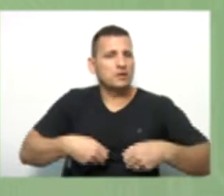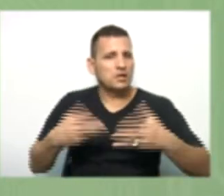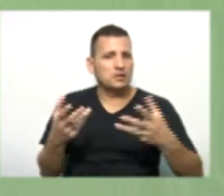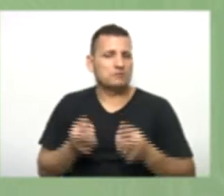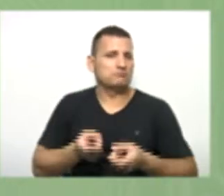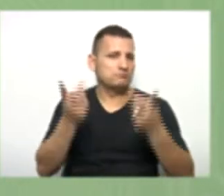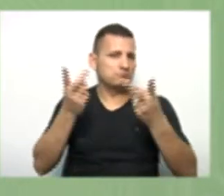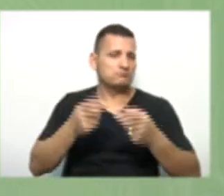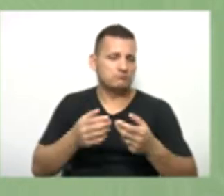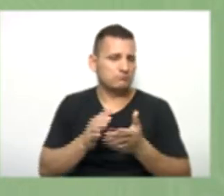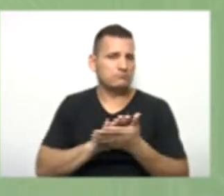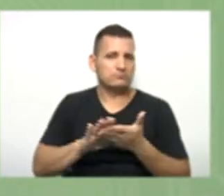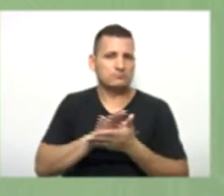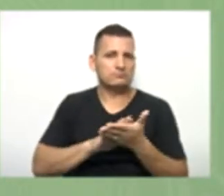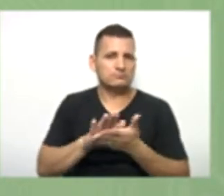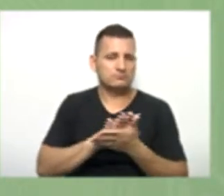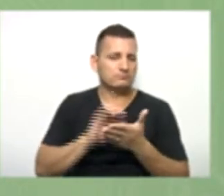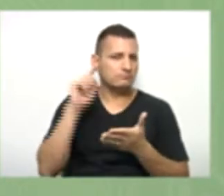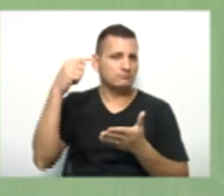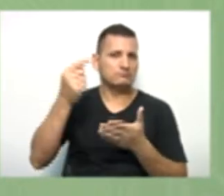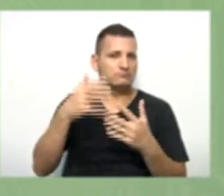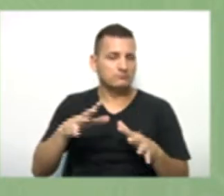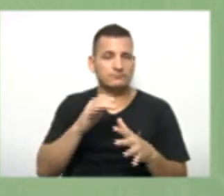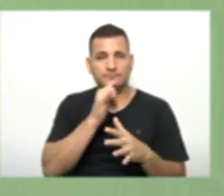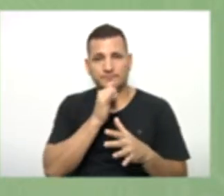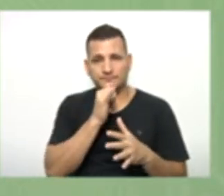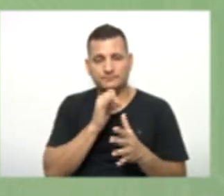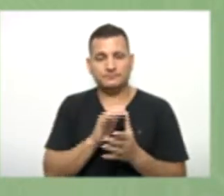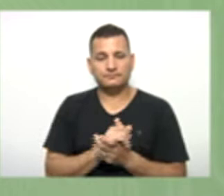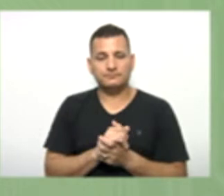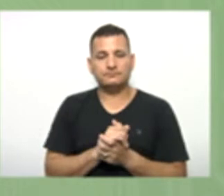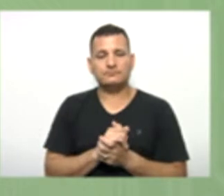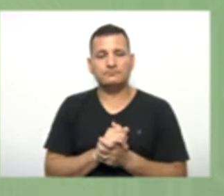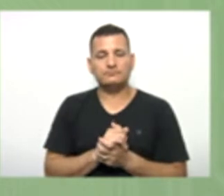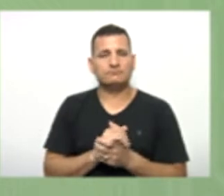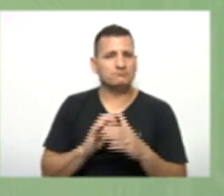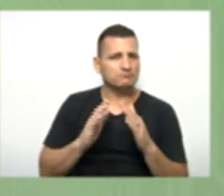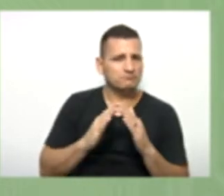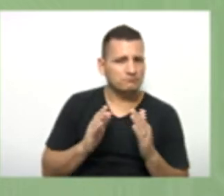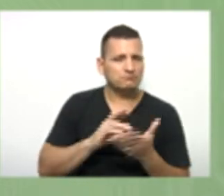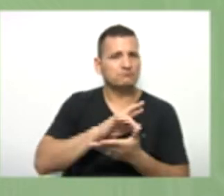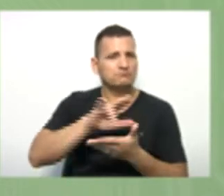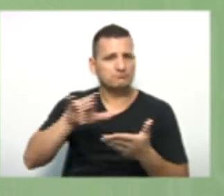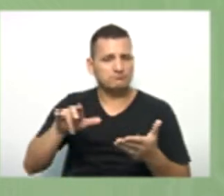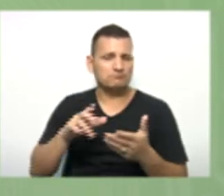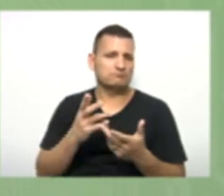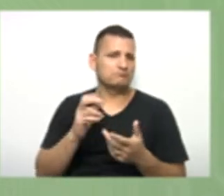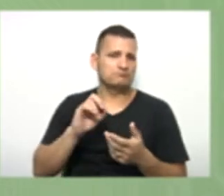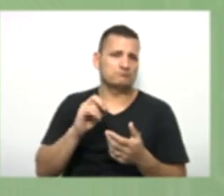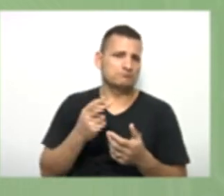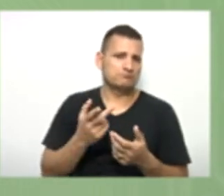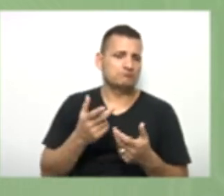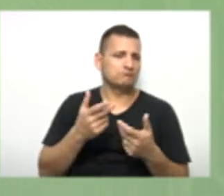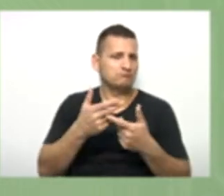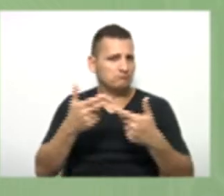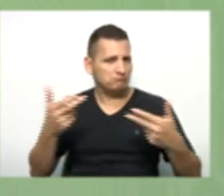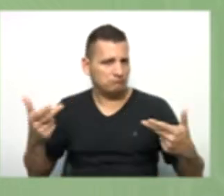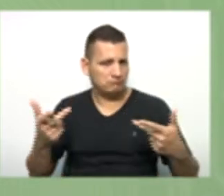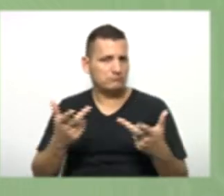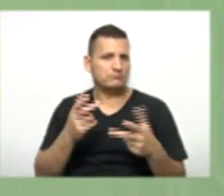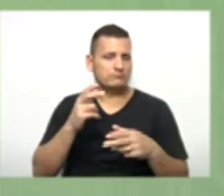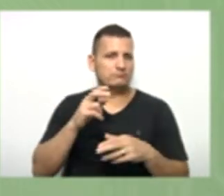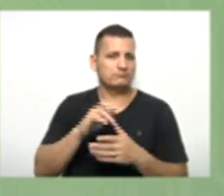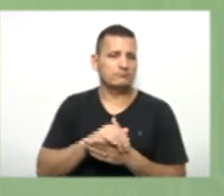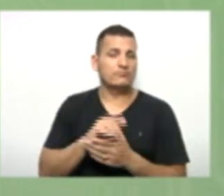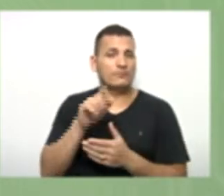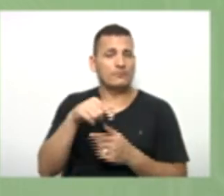direitos posteriormente. Exemplo, bens imóveis. Bens móveis são os bens necessários para